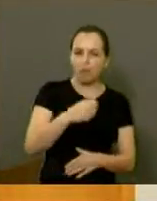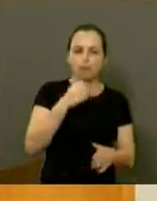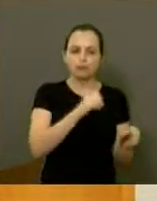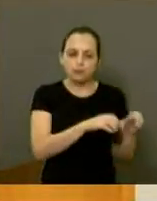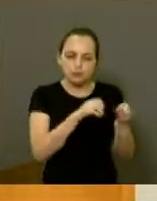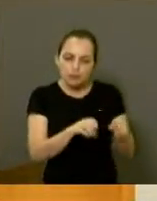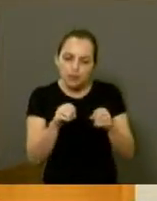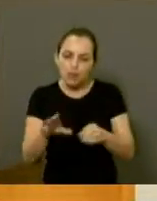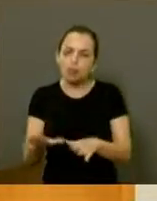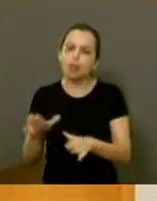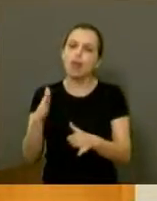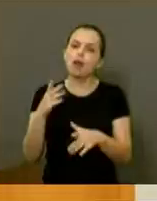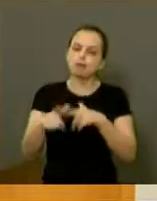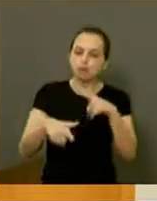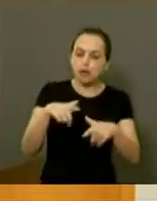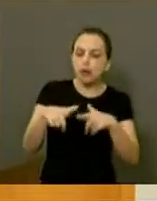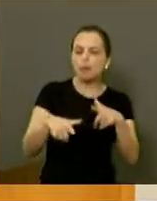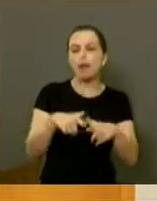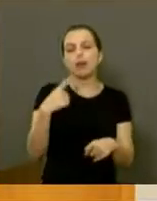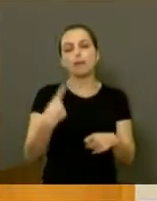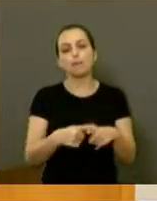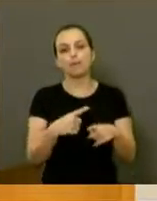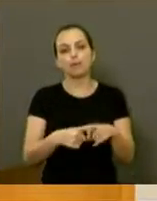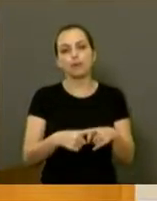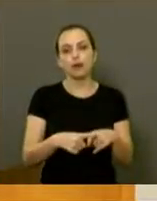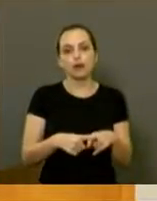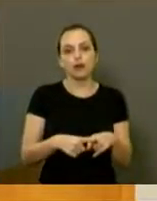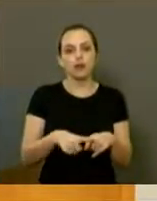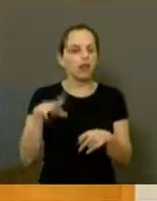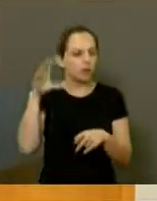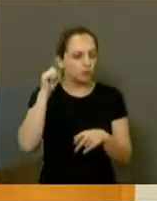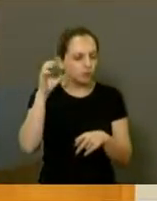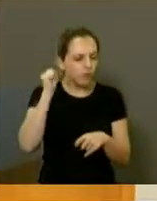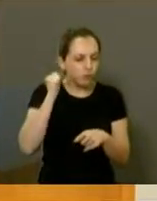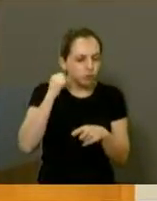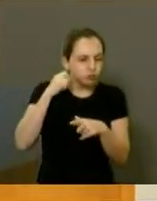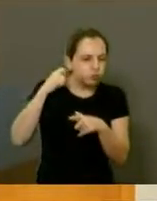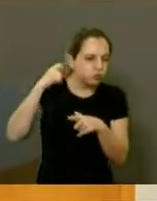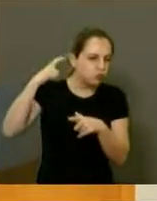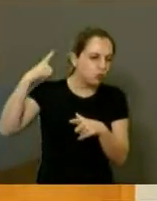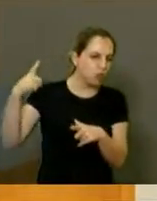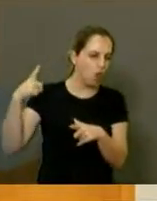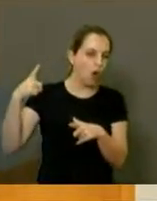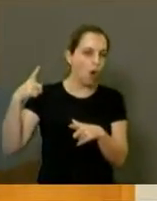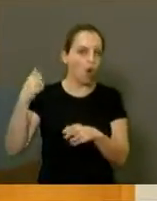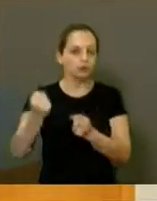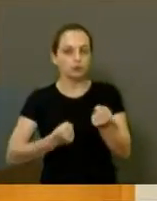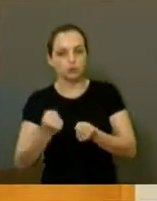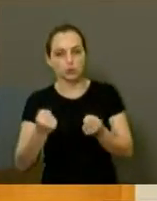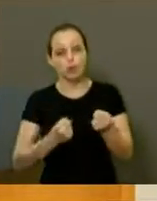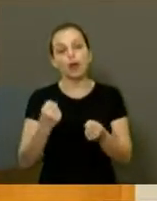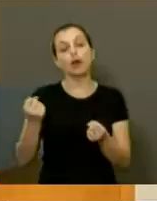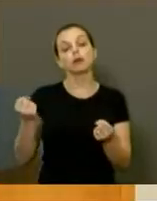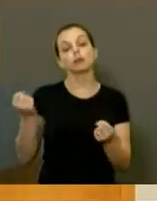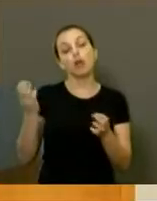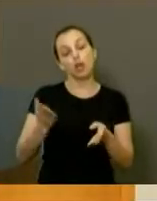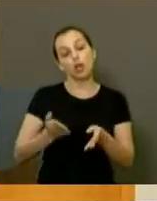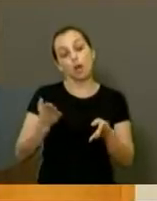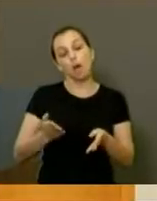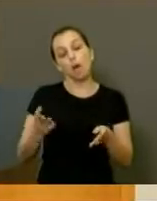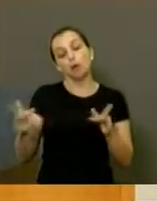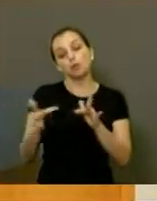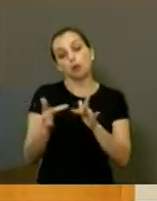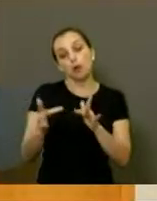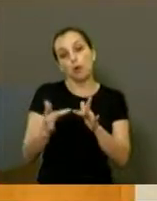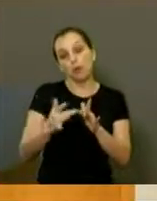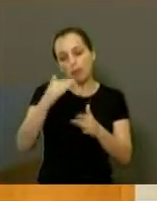locais, barzinhos, enfim. Hoje eles, assim, entraram em contato, falaram assim: olha, agradece a polícia pelo trabalho que eles